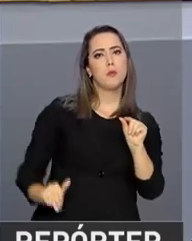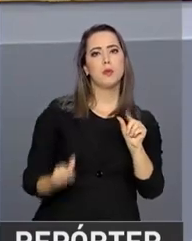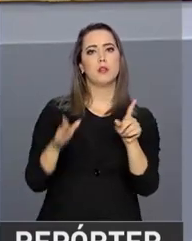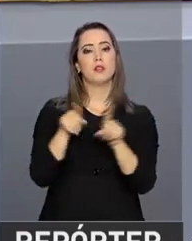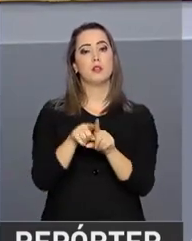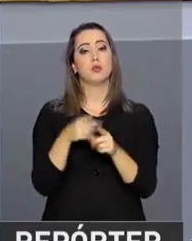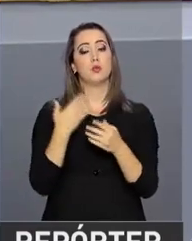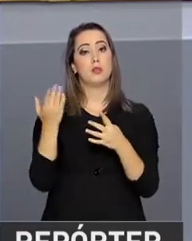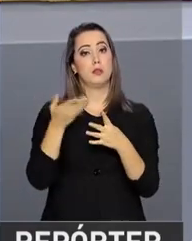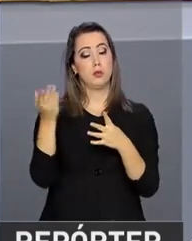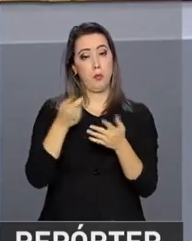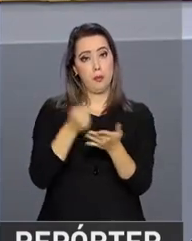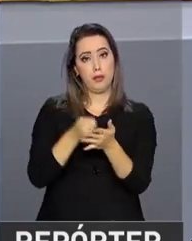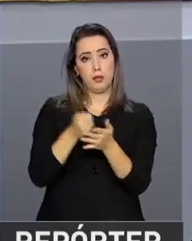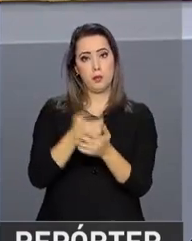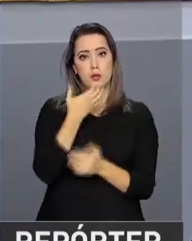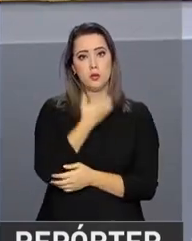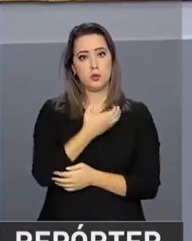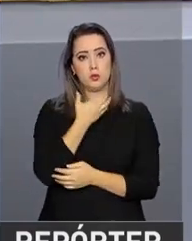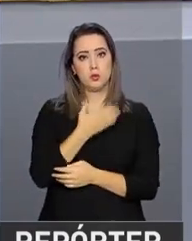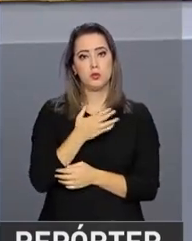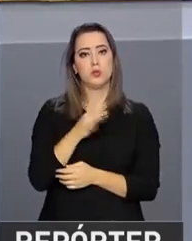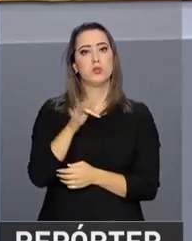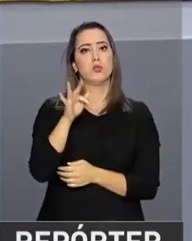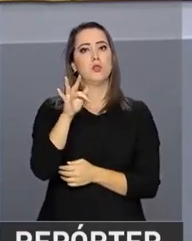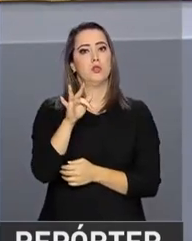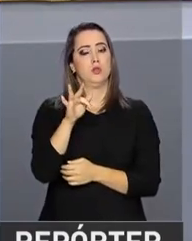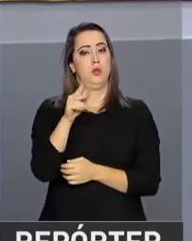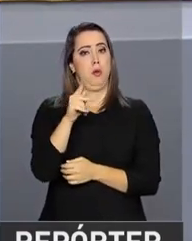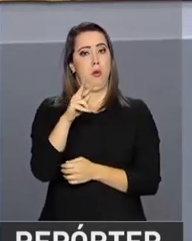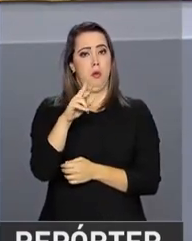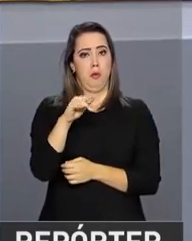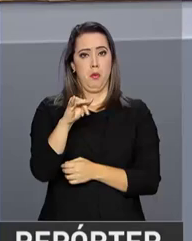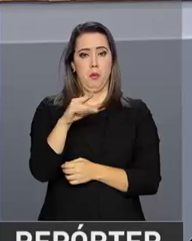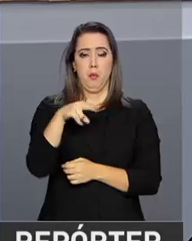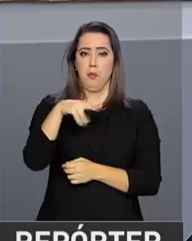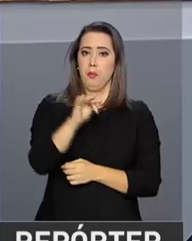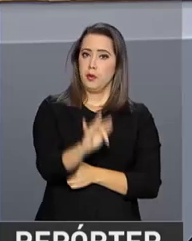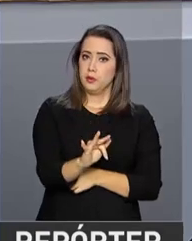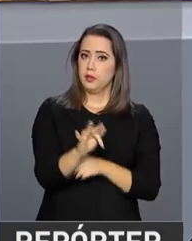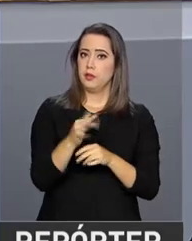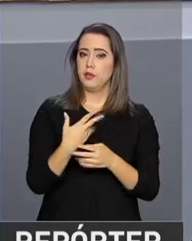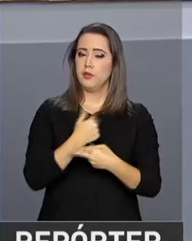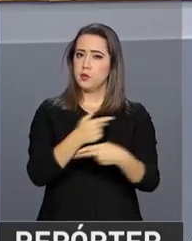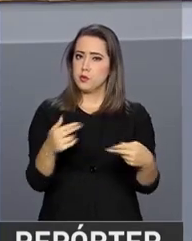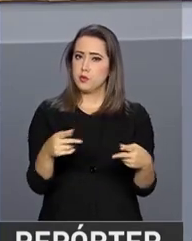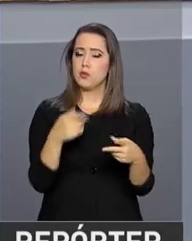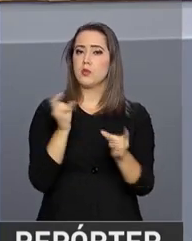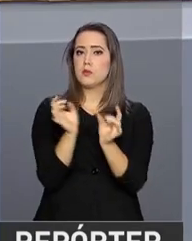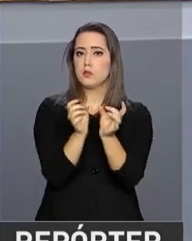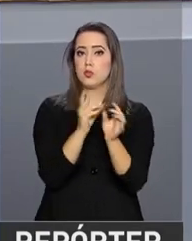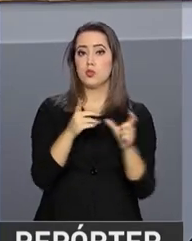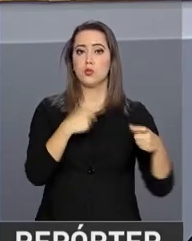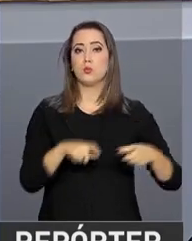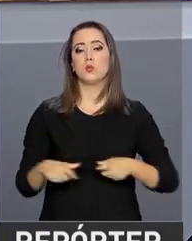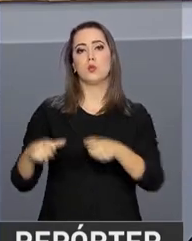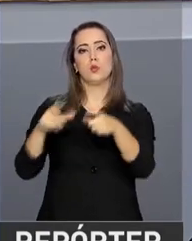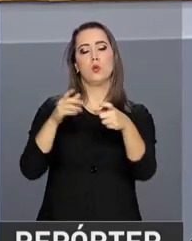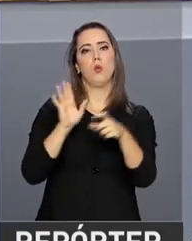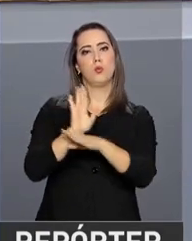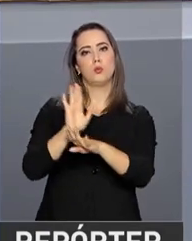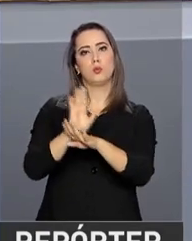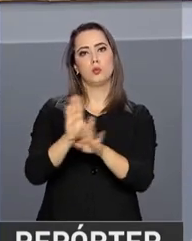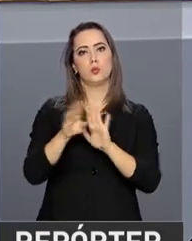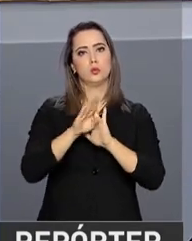do programa nacional de fortalecimento da agricultura familiar o pronaf a lista de culturas e as regiões contempladas com o